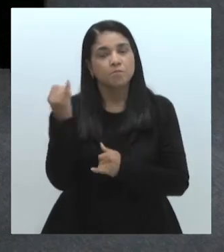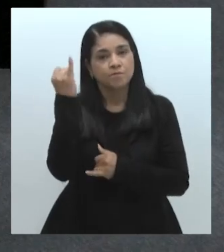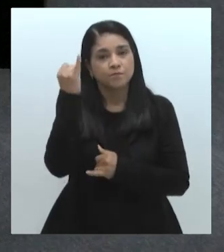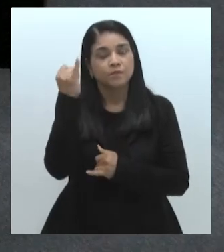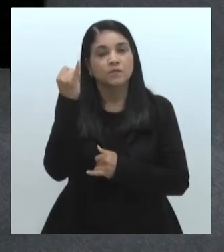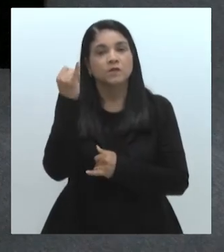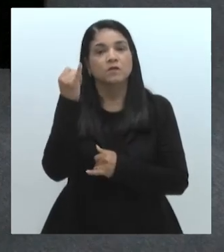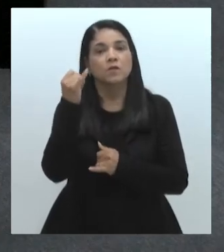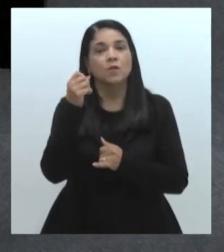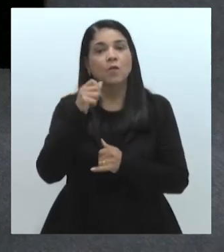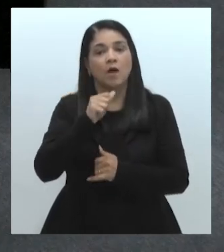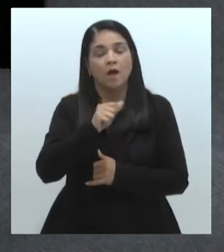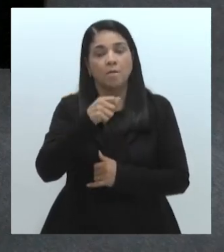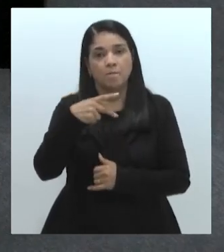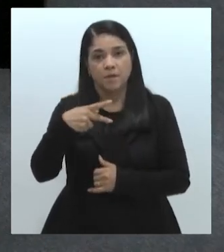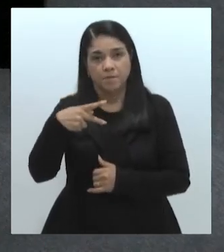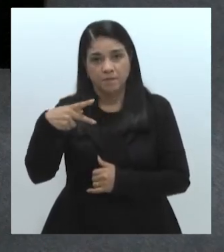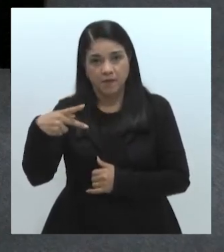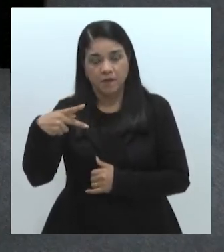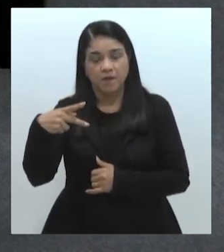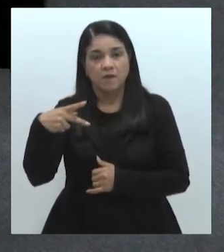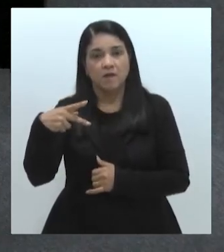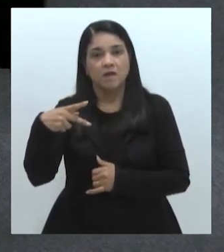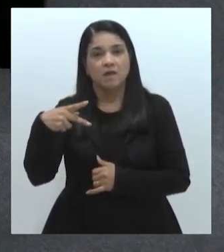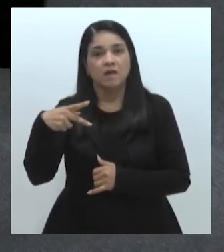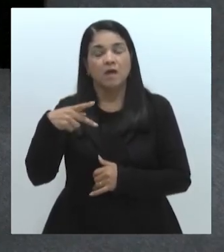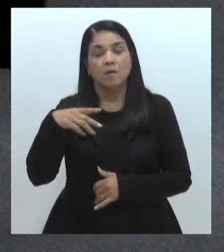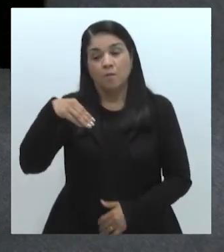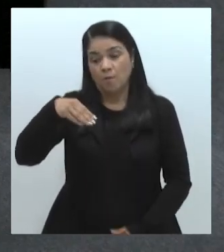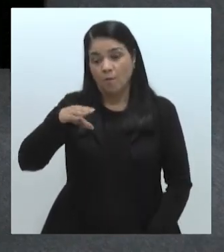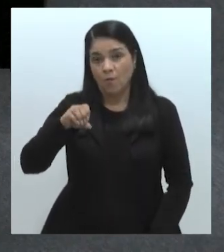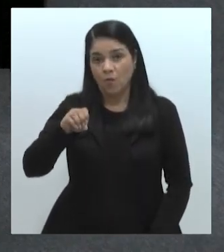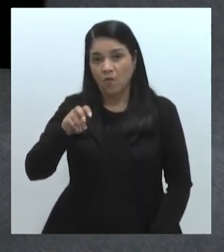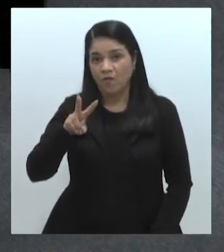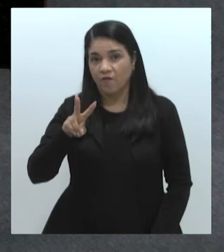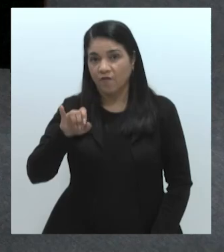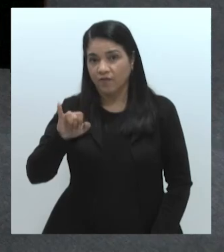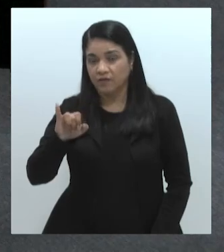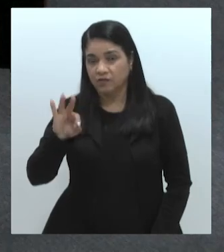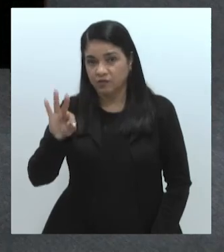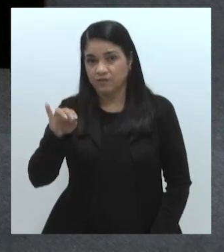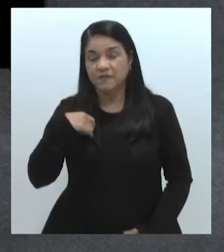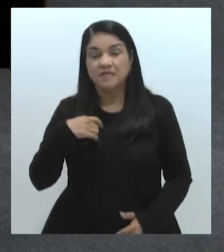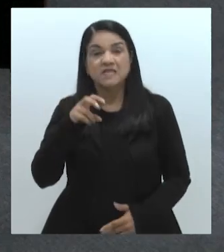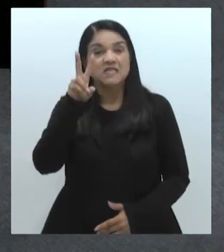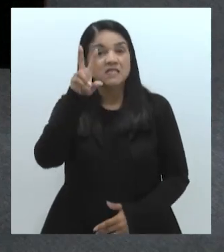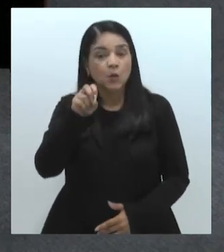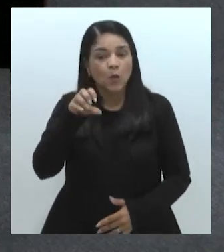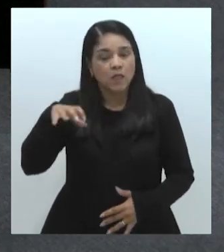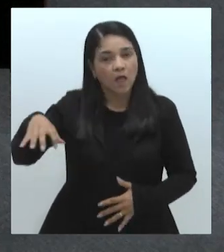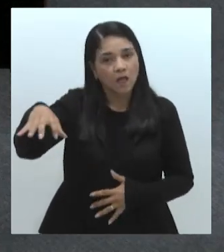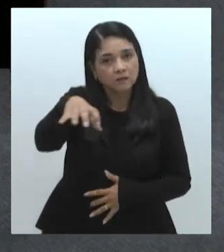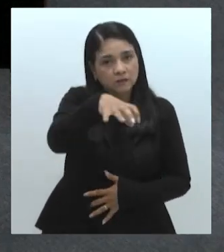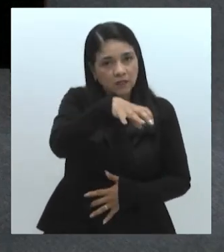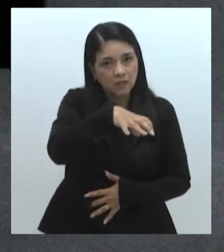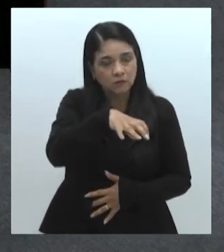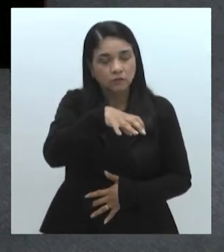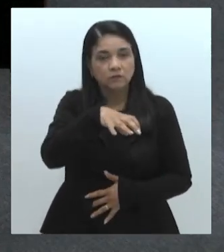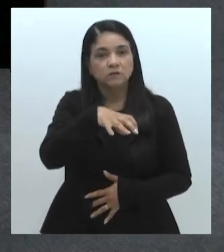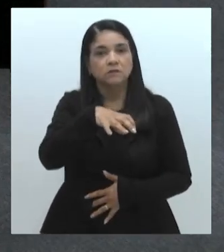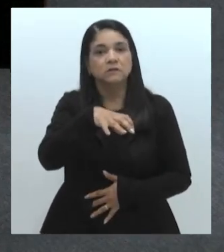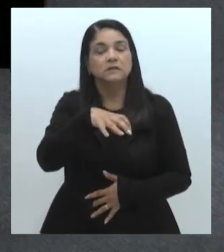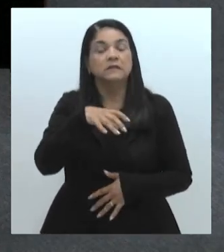do aplicativo de mobilidade, a Movit, feito em 50 regiões metropolitanas de